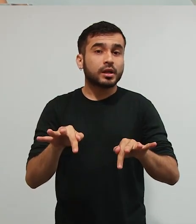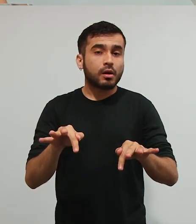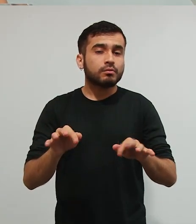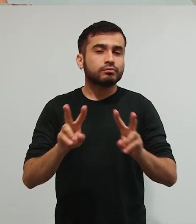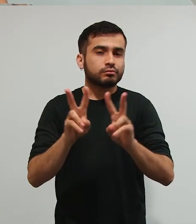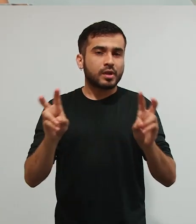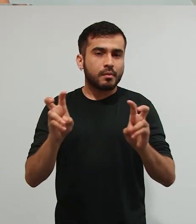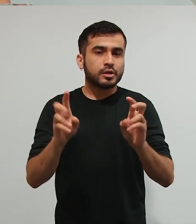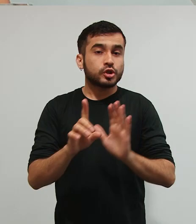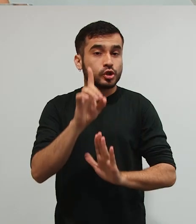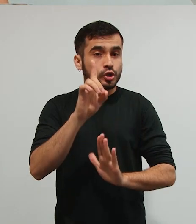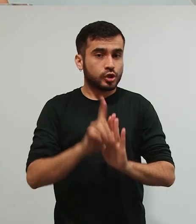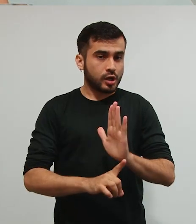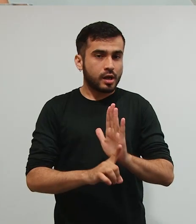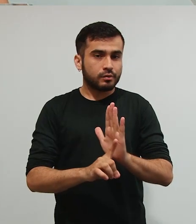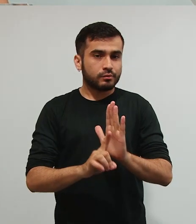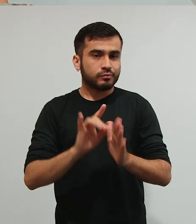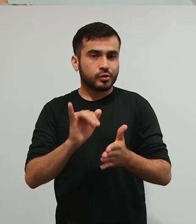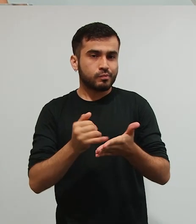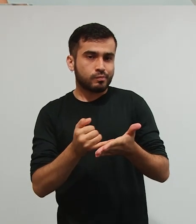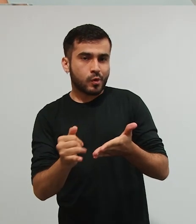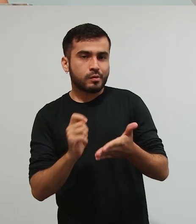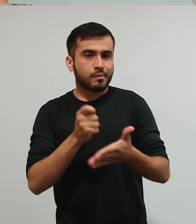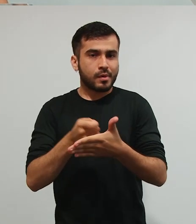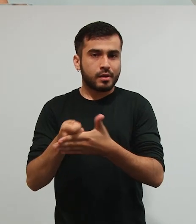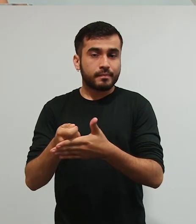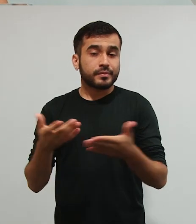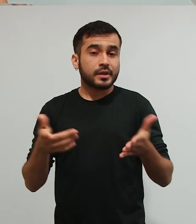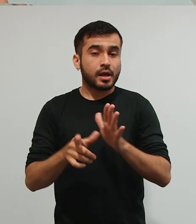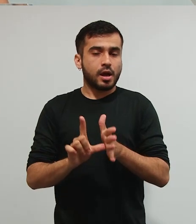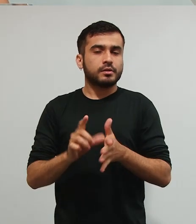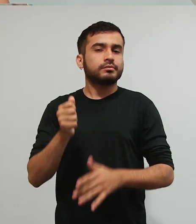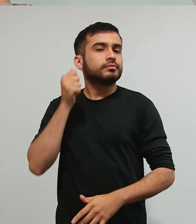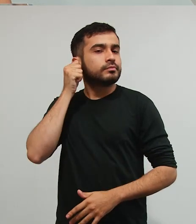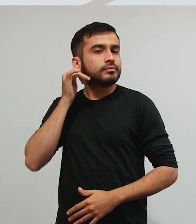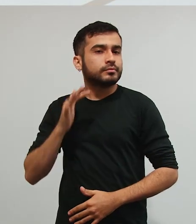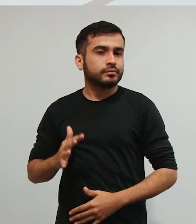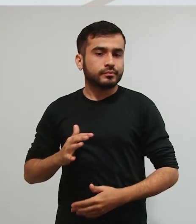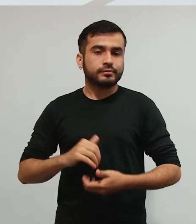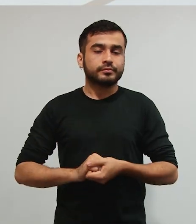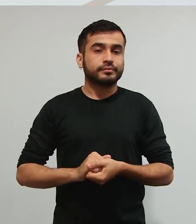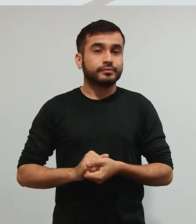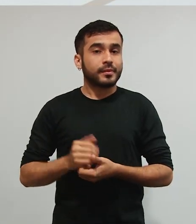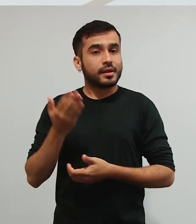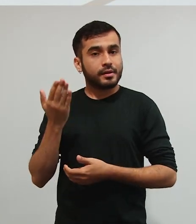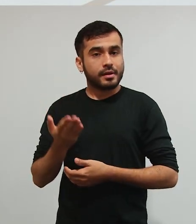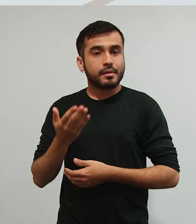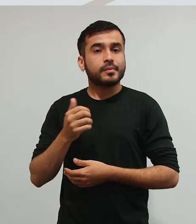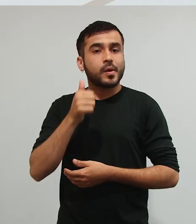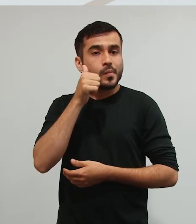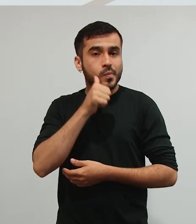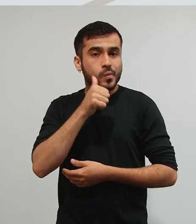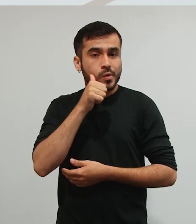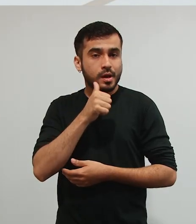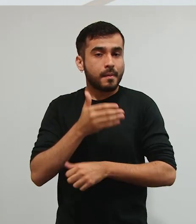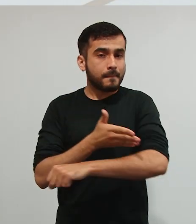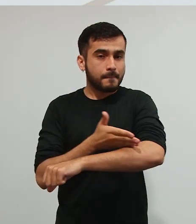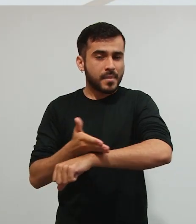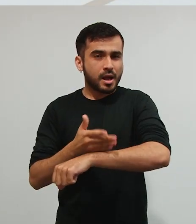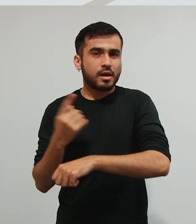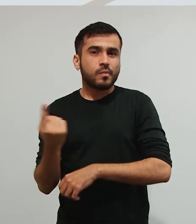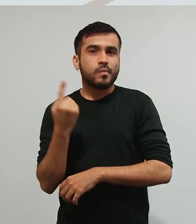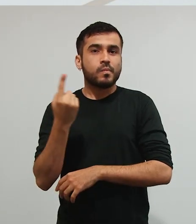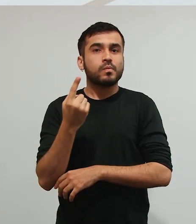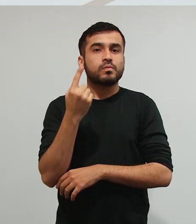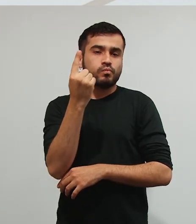direito tributário. Mas antes disso, eu gostaria de fazer a minha audiodescrição. Eu sou uma mulher branca de mais ou menos